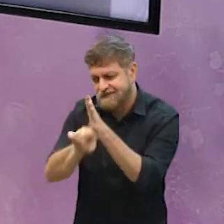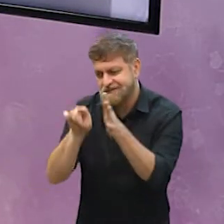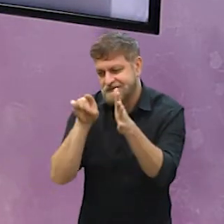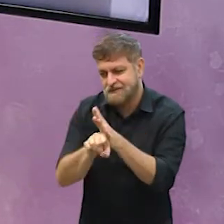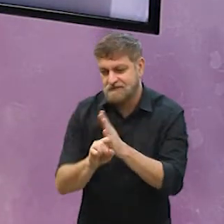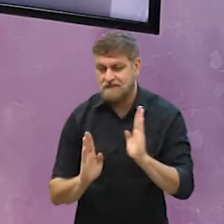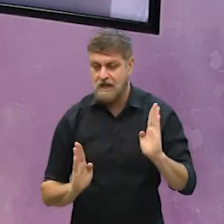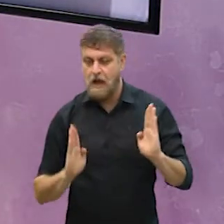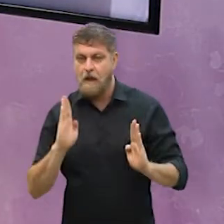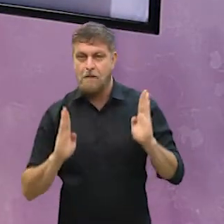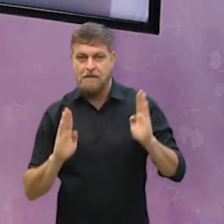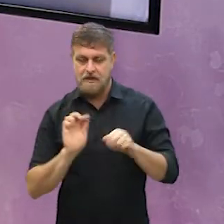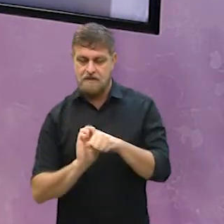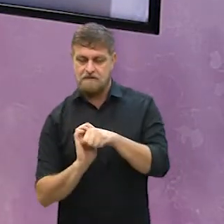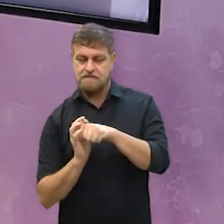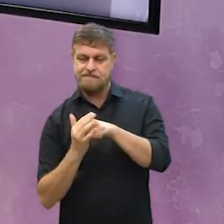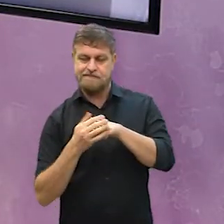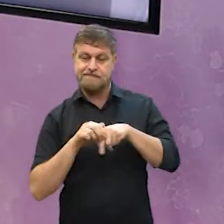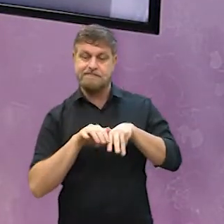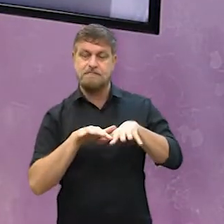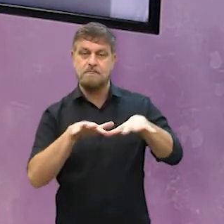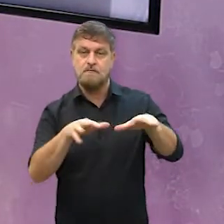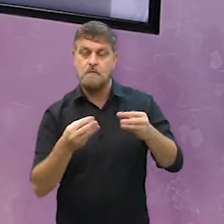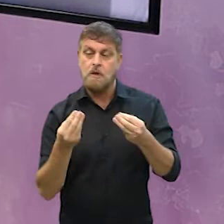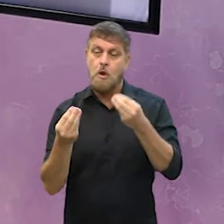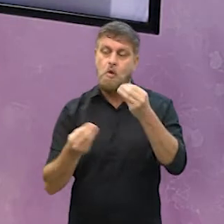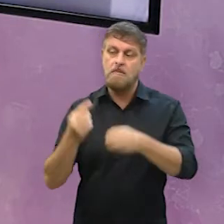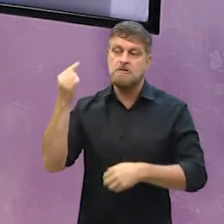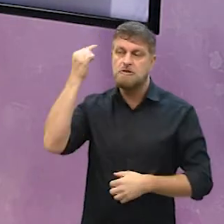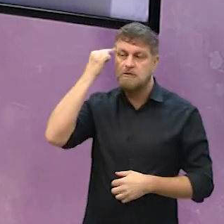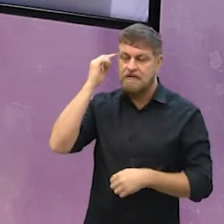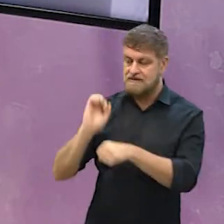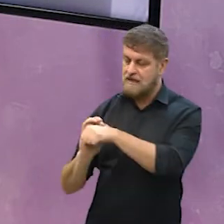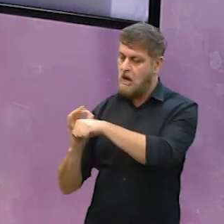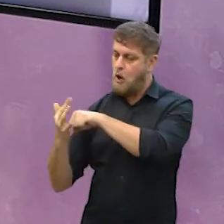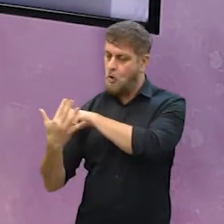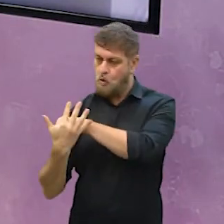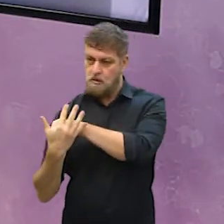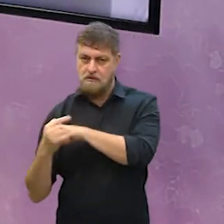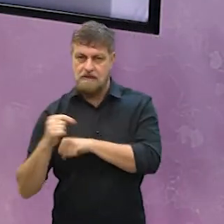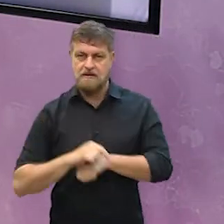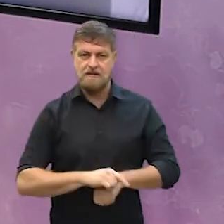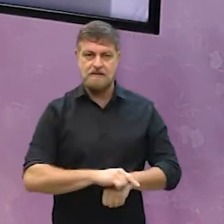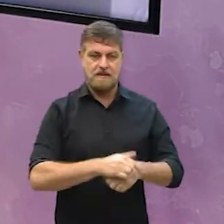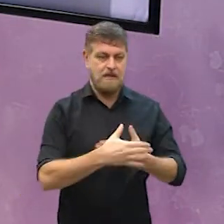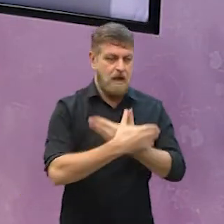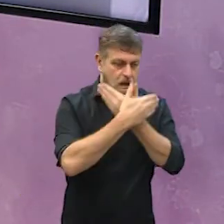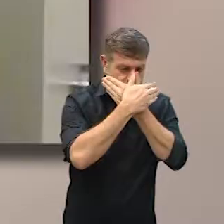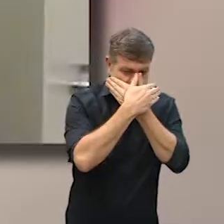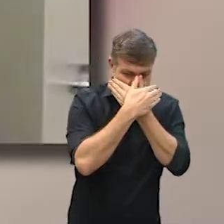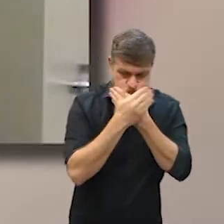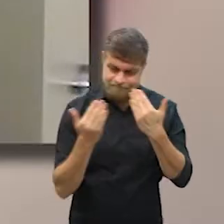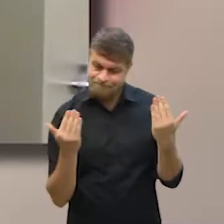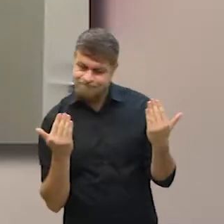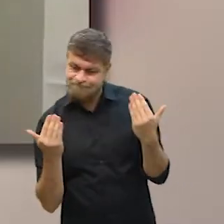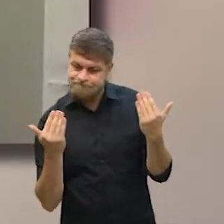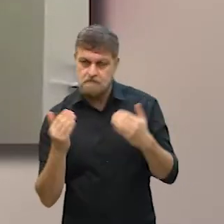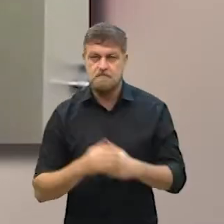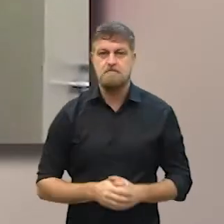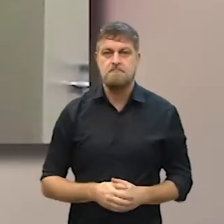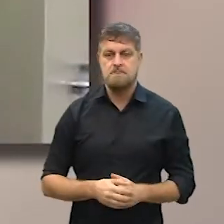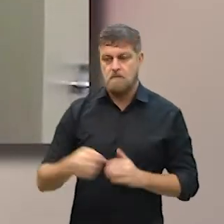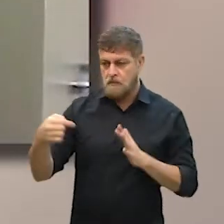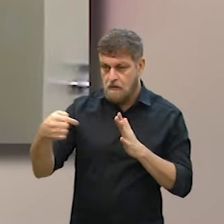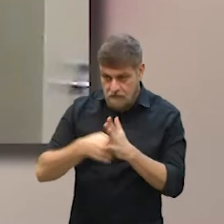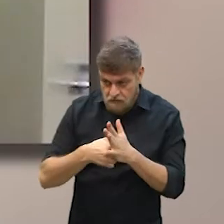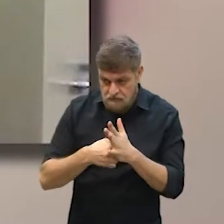fugir Neste período né Como que tá a relação coronavírus e lupus essa é